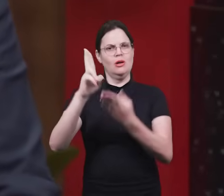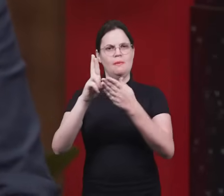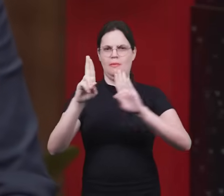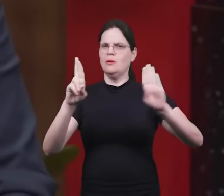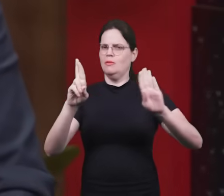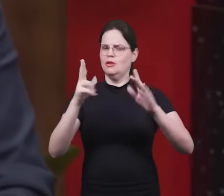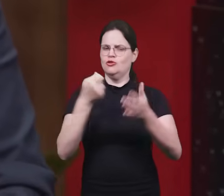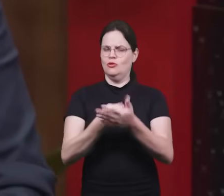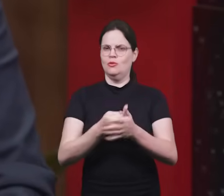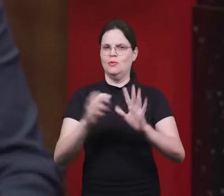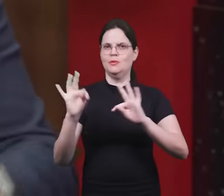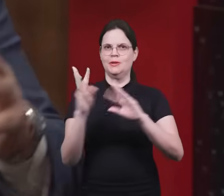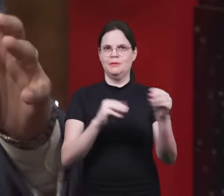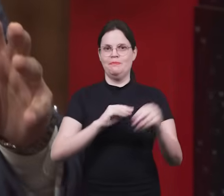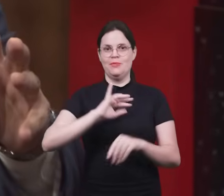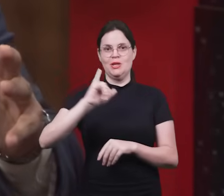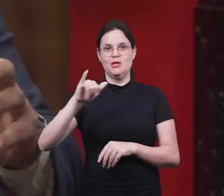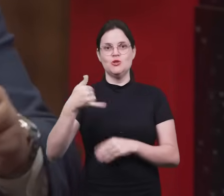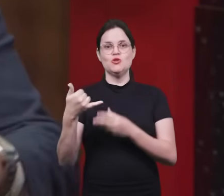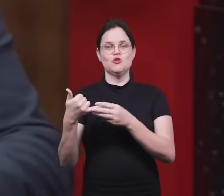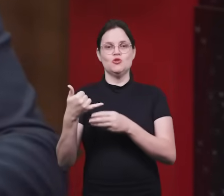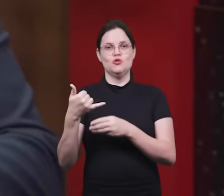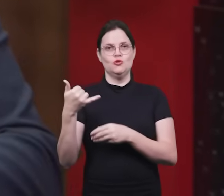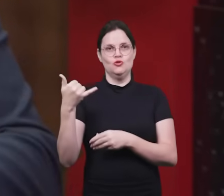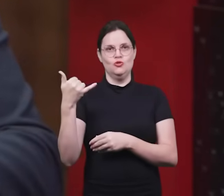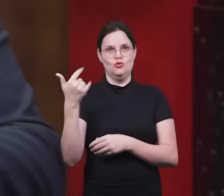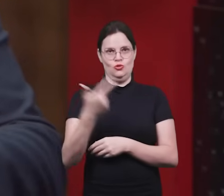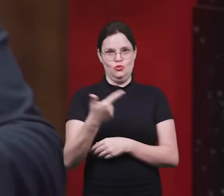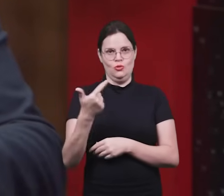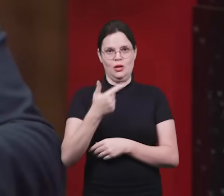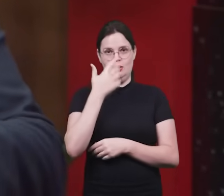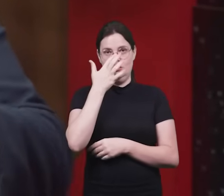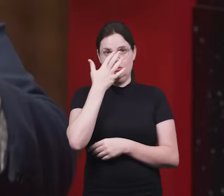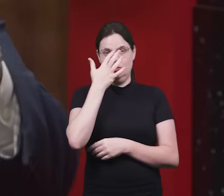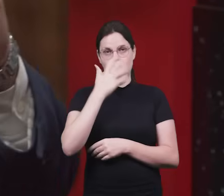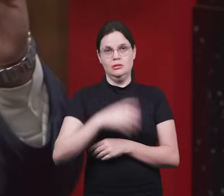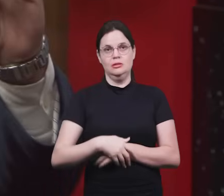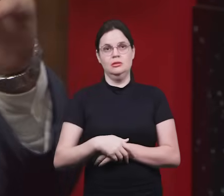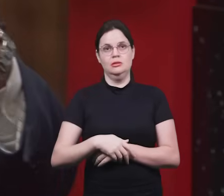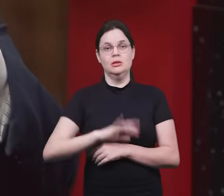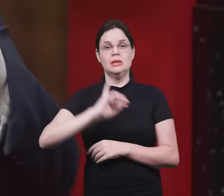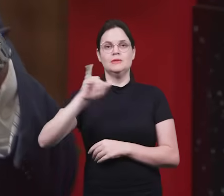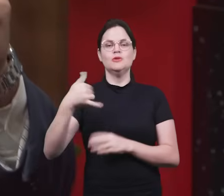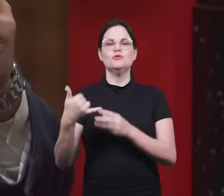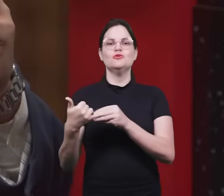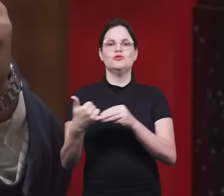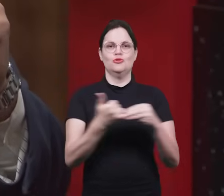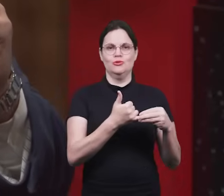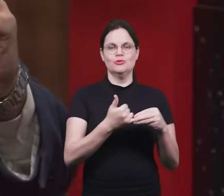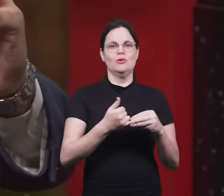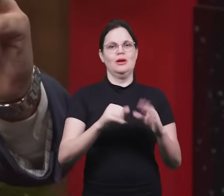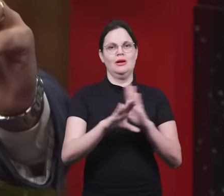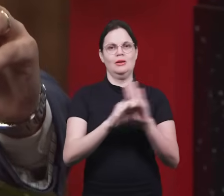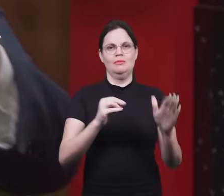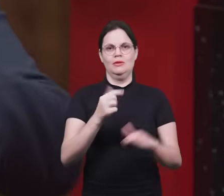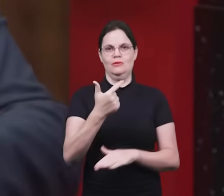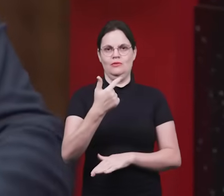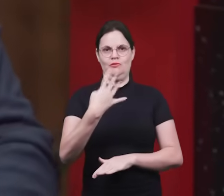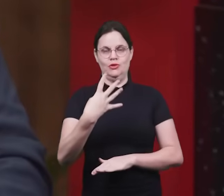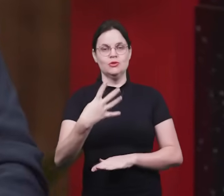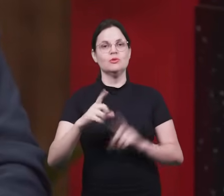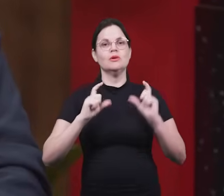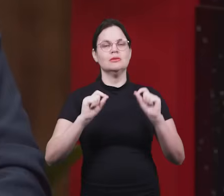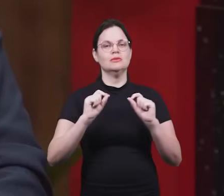Deus. Glória a Jesus. Em Josué 24, a palavra registra que Deus cumpriu todas as promessas que fez para